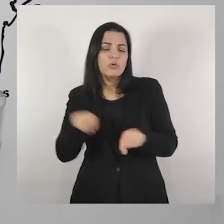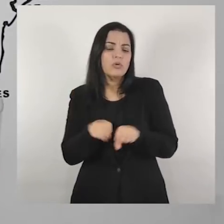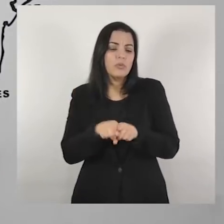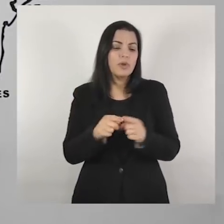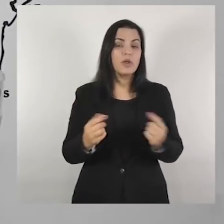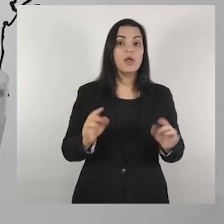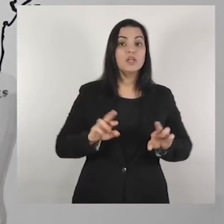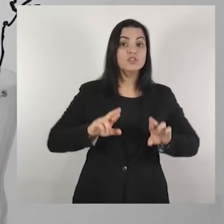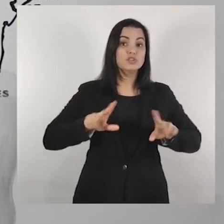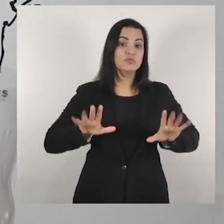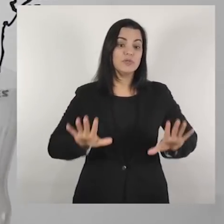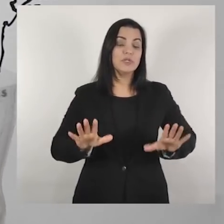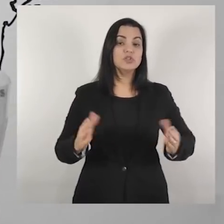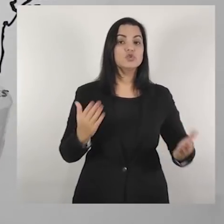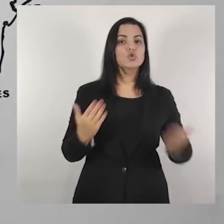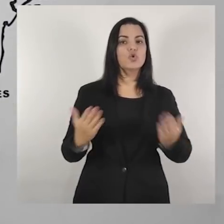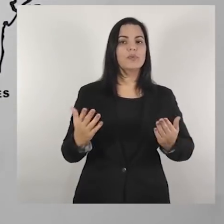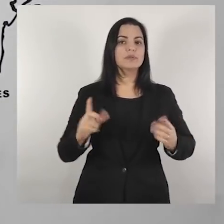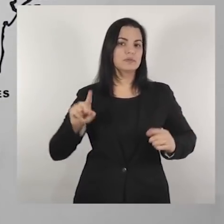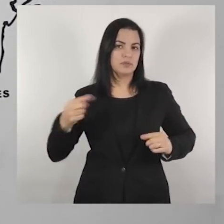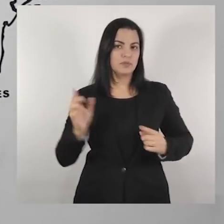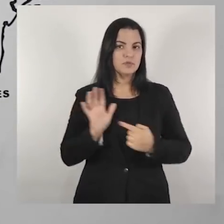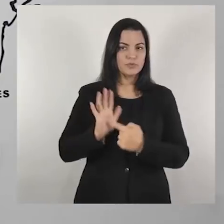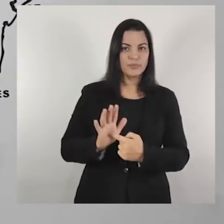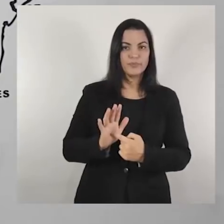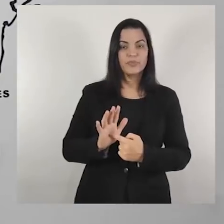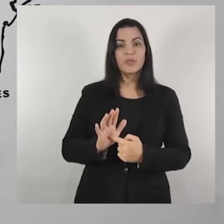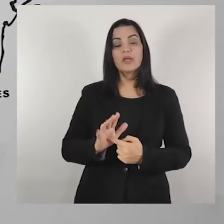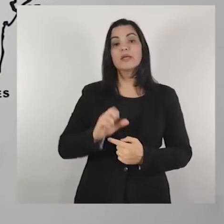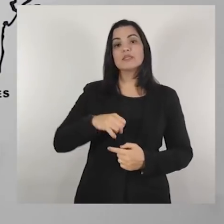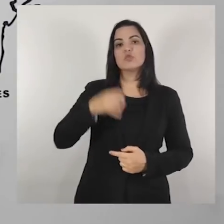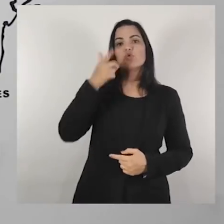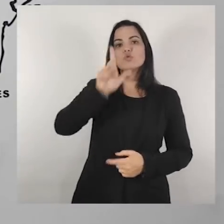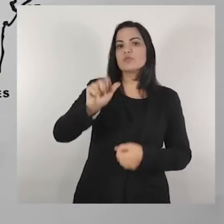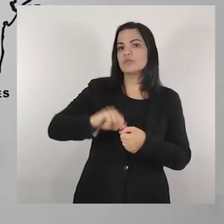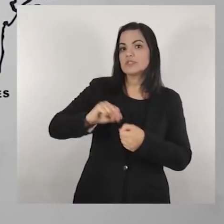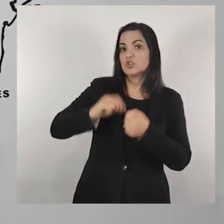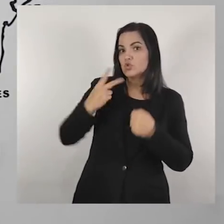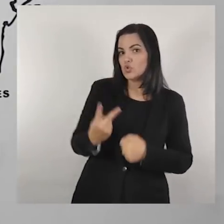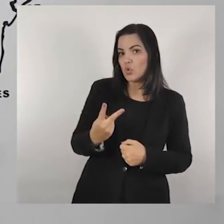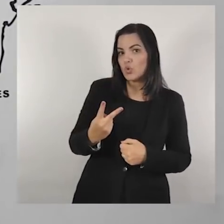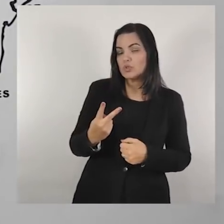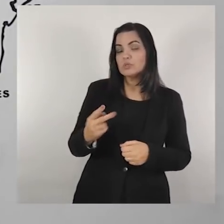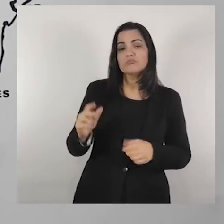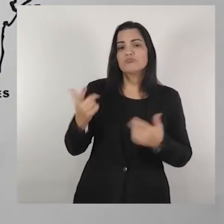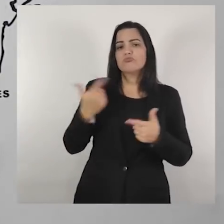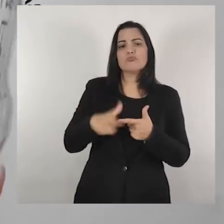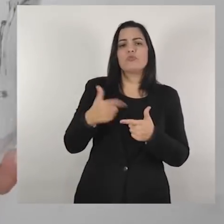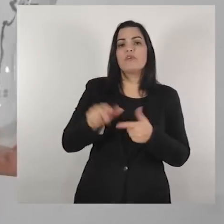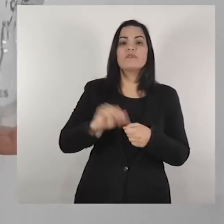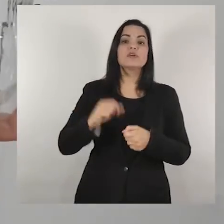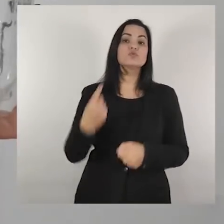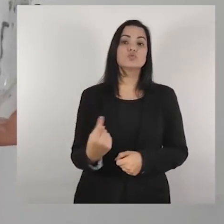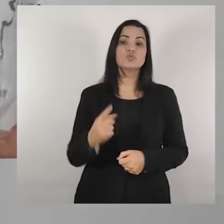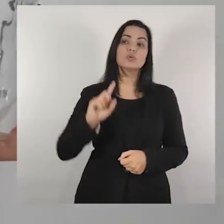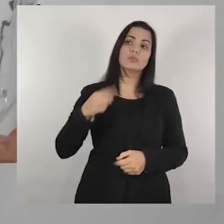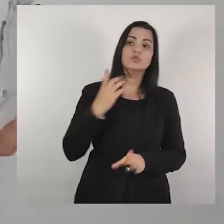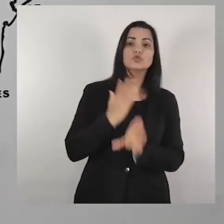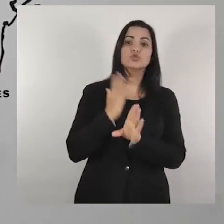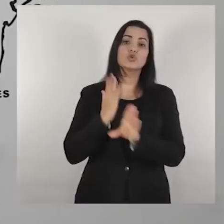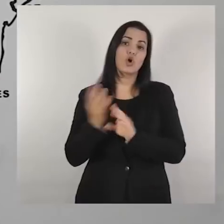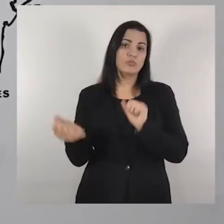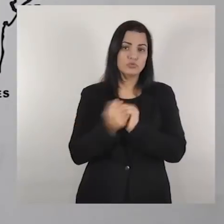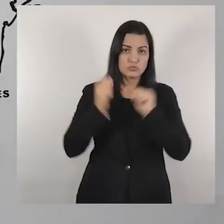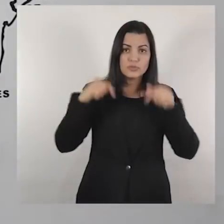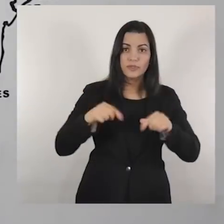tem problema, faça um só e aí juntinho aqui comigo a gente descobre as outras coisas, tá bom? Então vamos